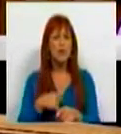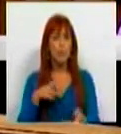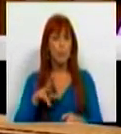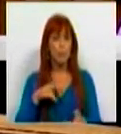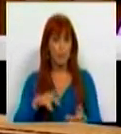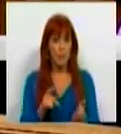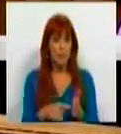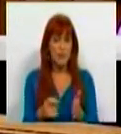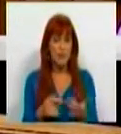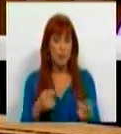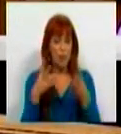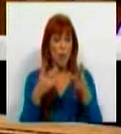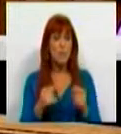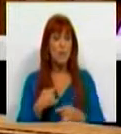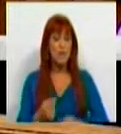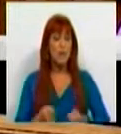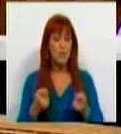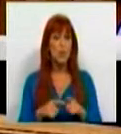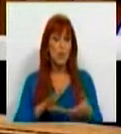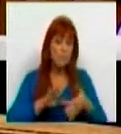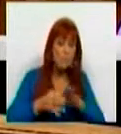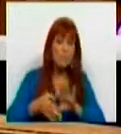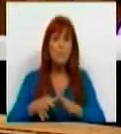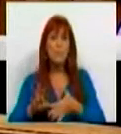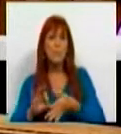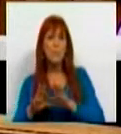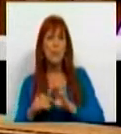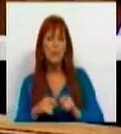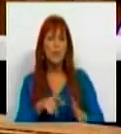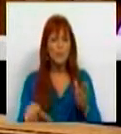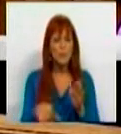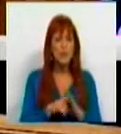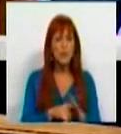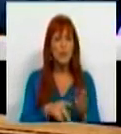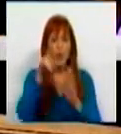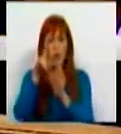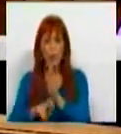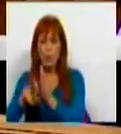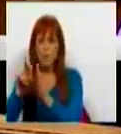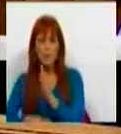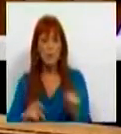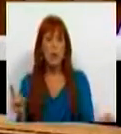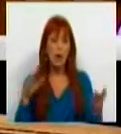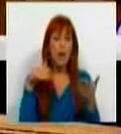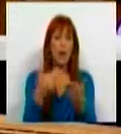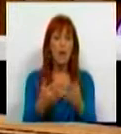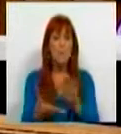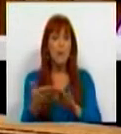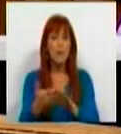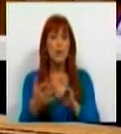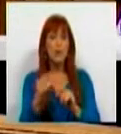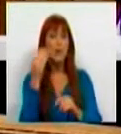precisa. Este orçamento aposta numa articulação de legislação e regulamentação destinadas a